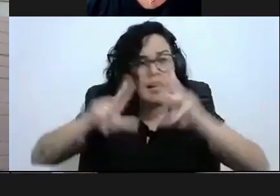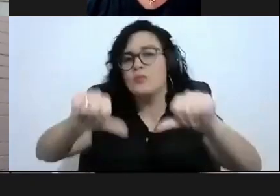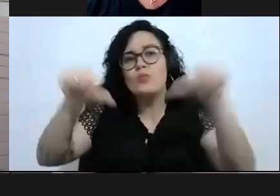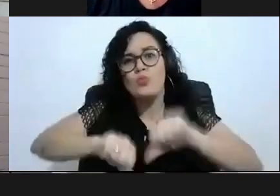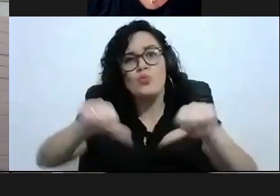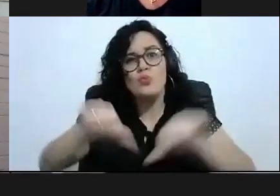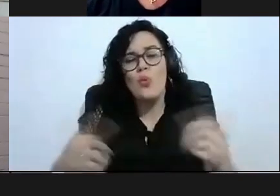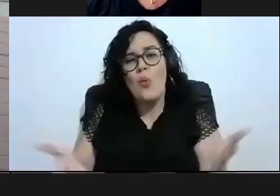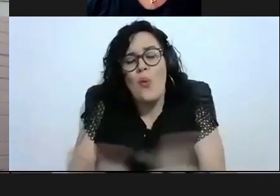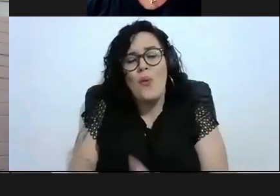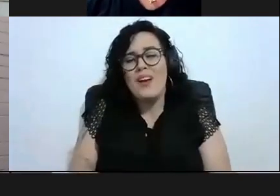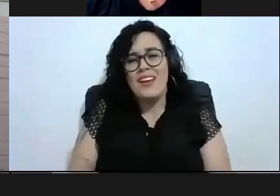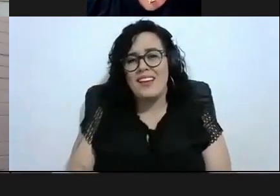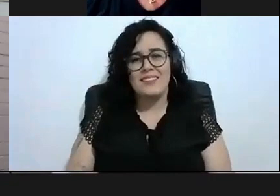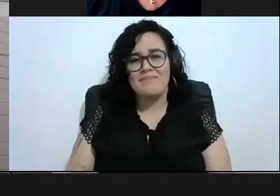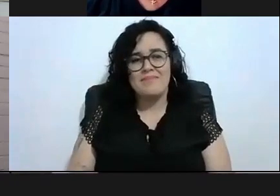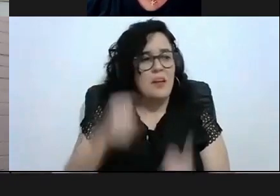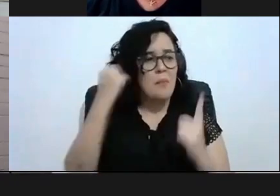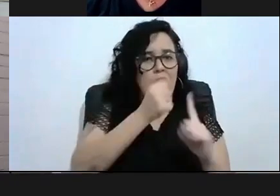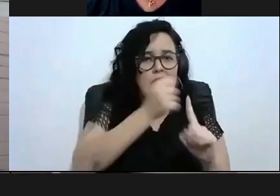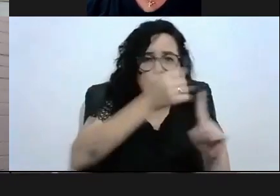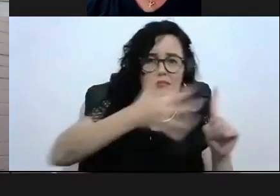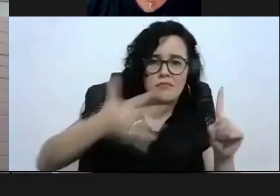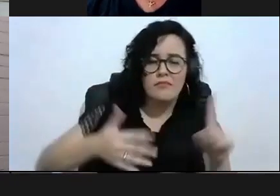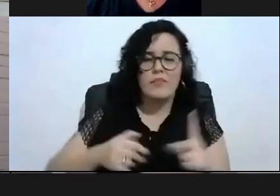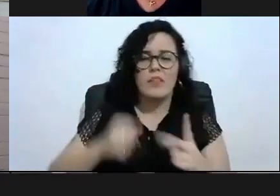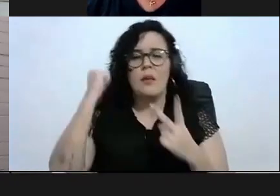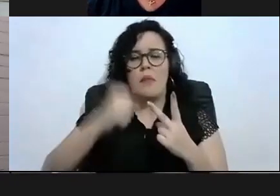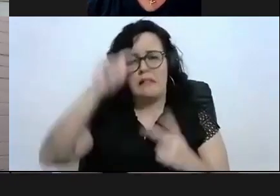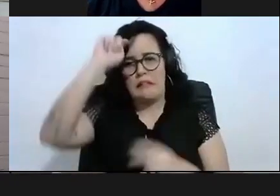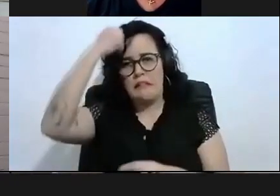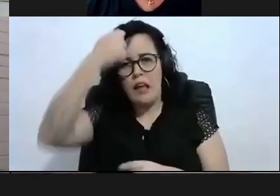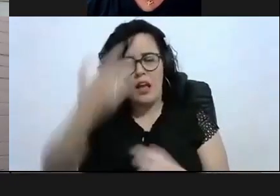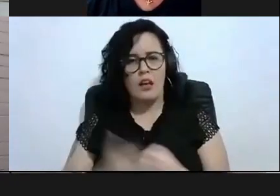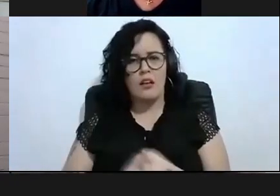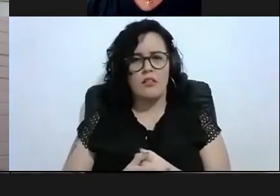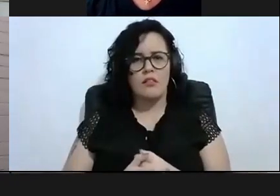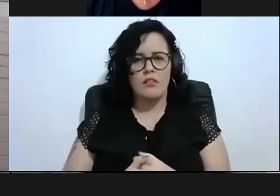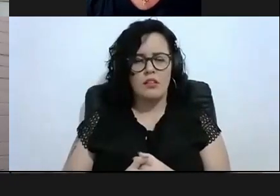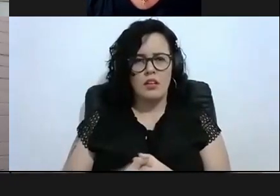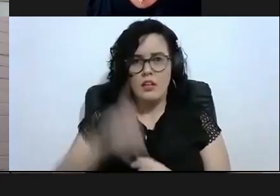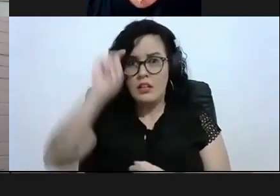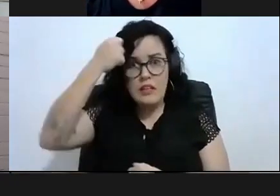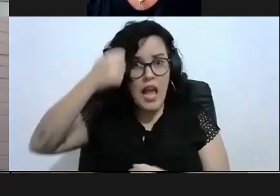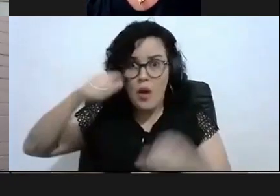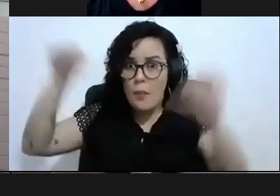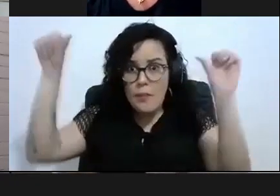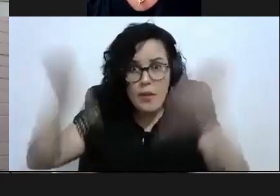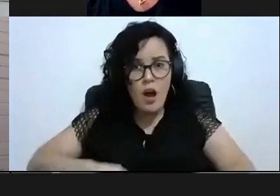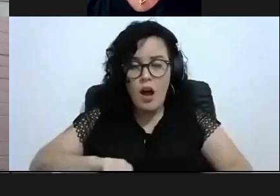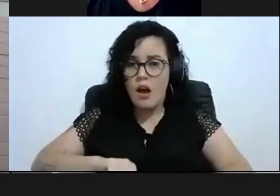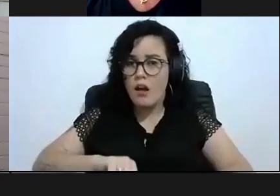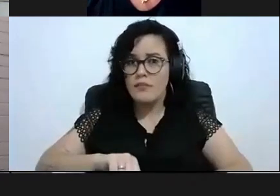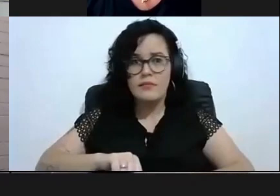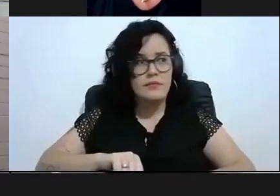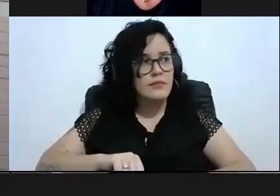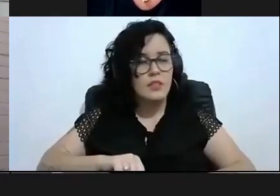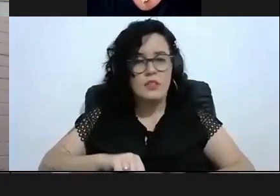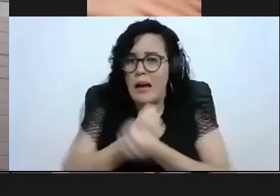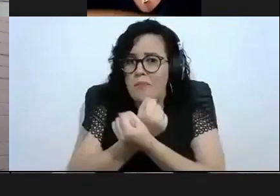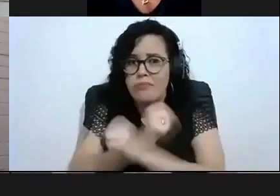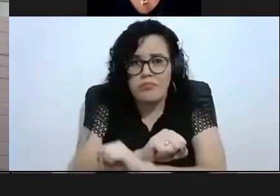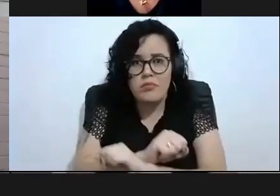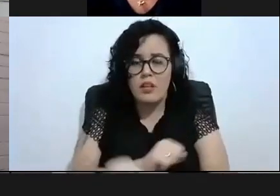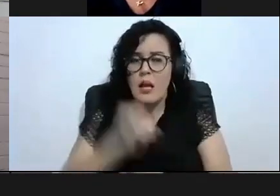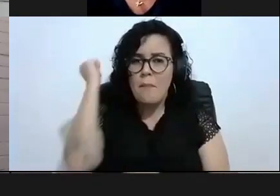Estão matando LGBTs, os negros, imagina, não tem voz para nada. E as mulheres,